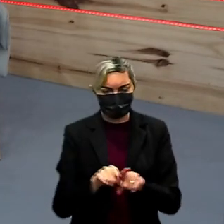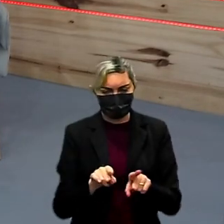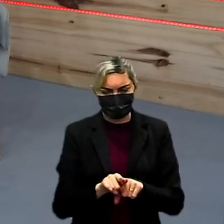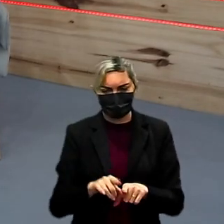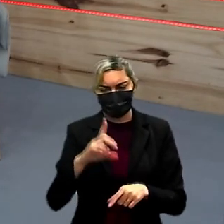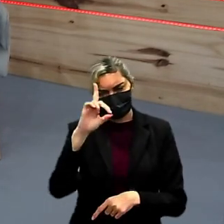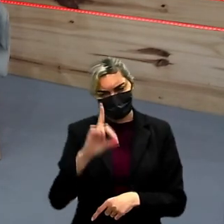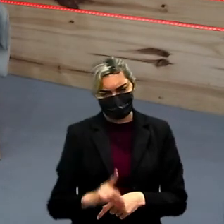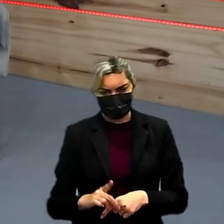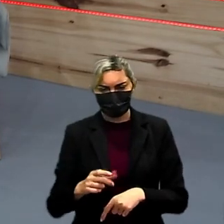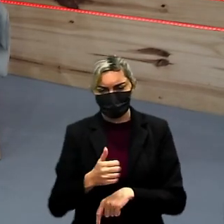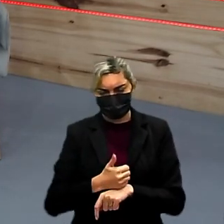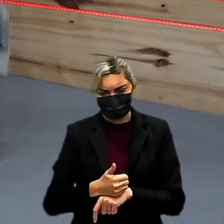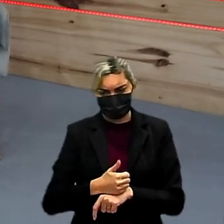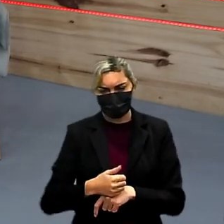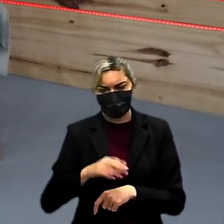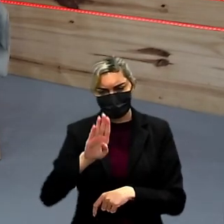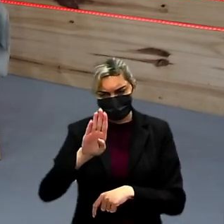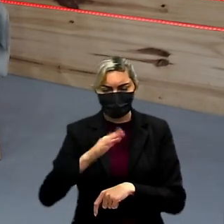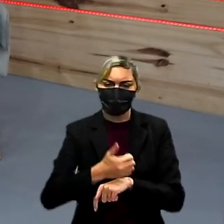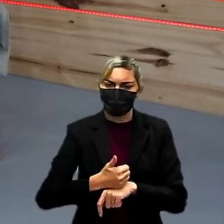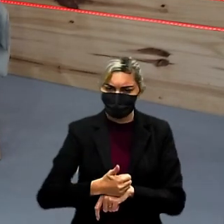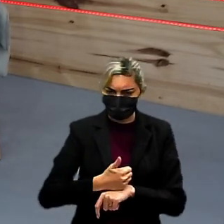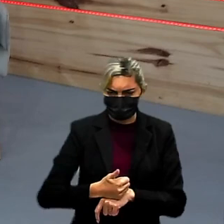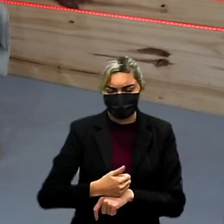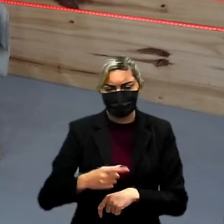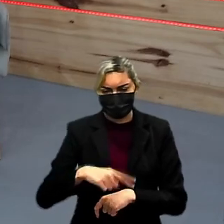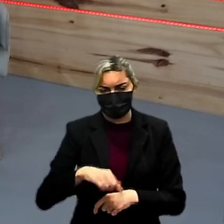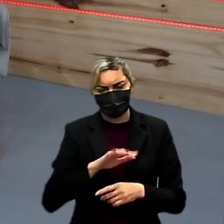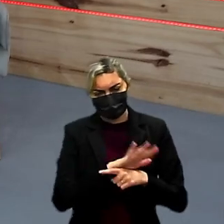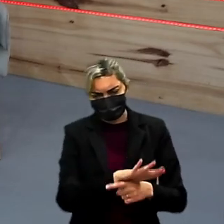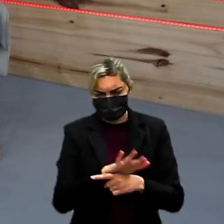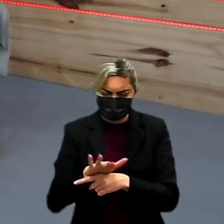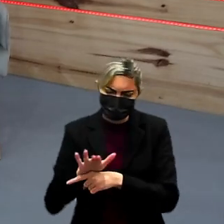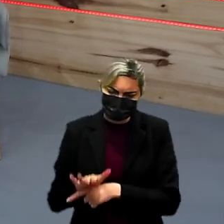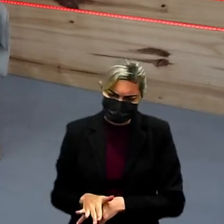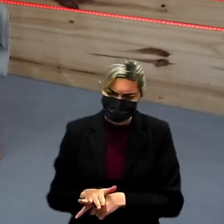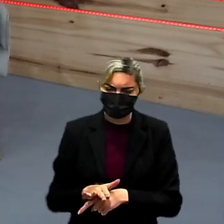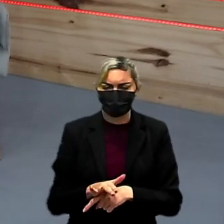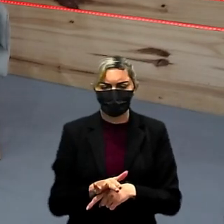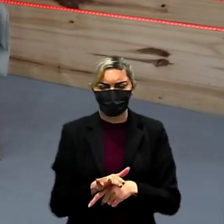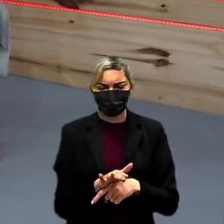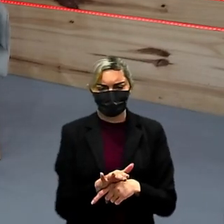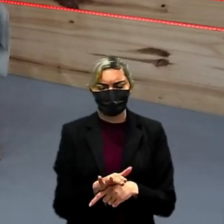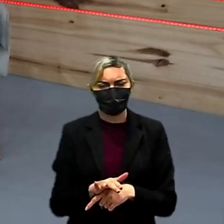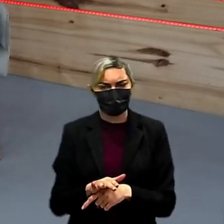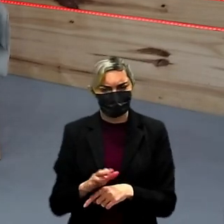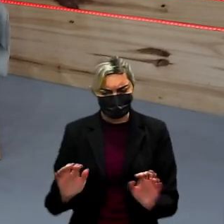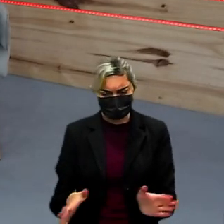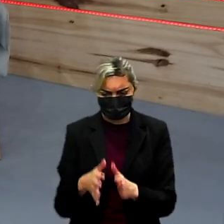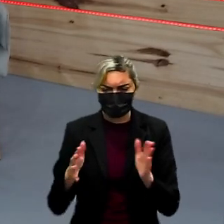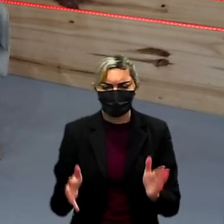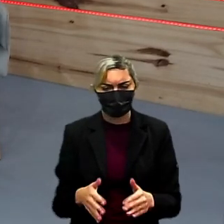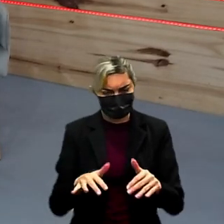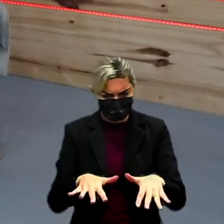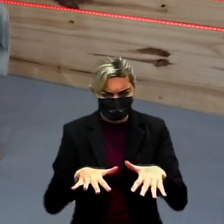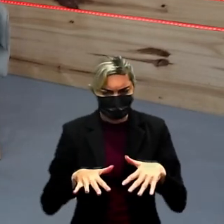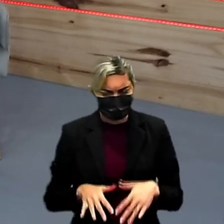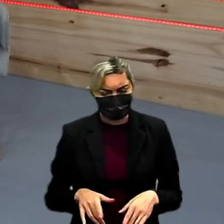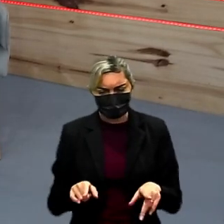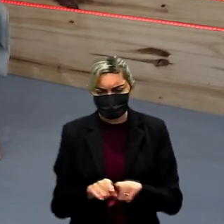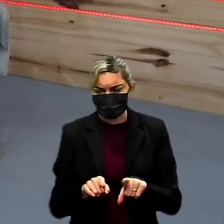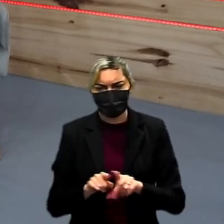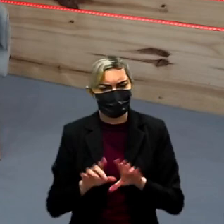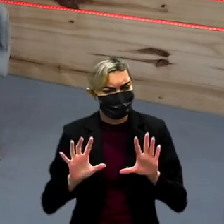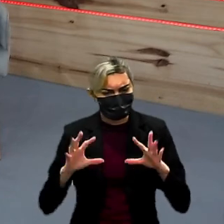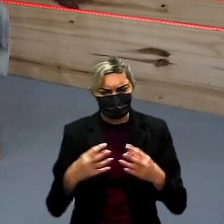gestor da educação profissional, Jorge Bento, né, que nos auxiliou a promover esse evento, assim como